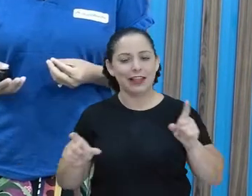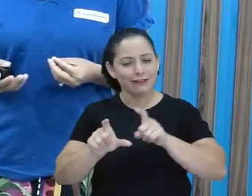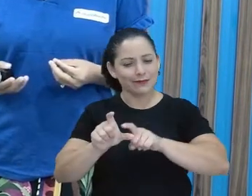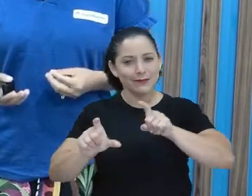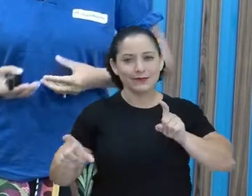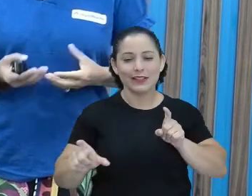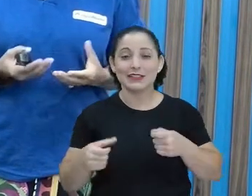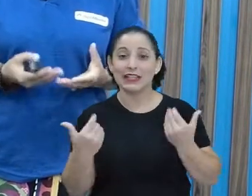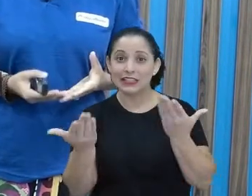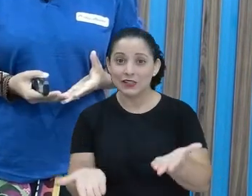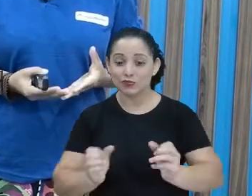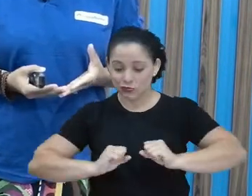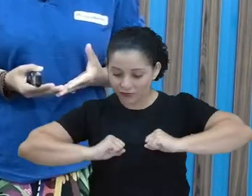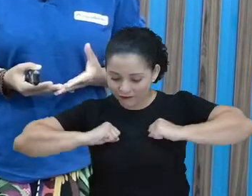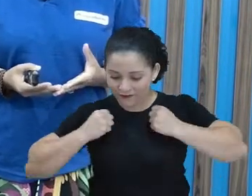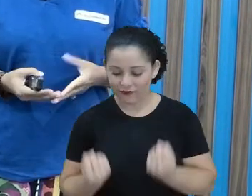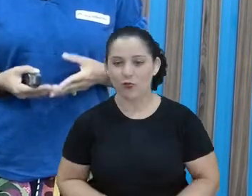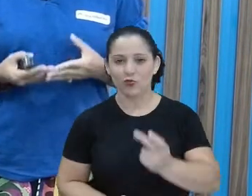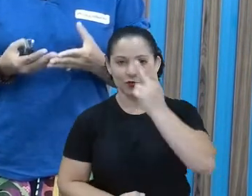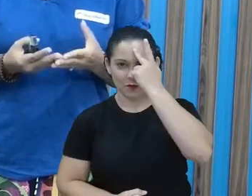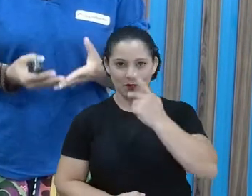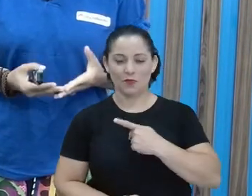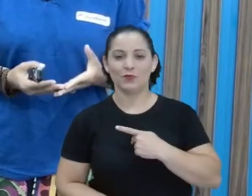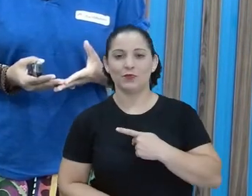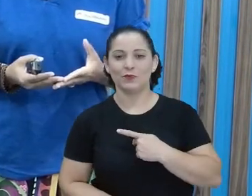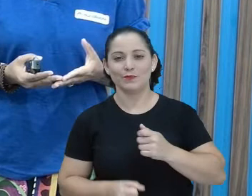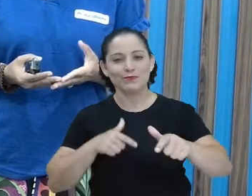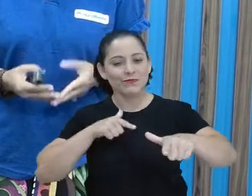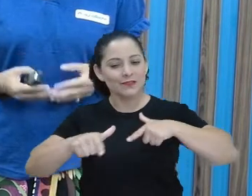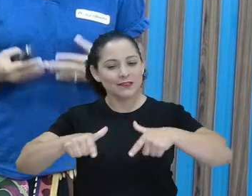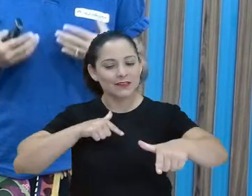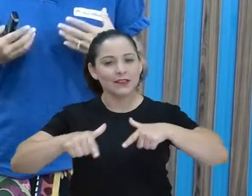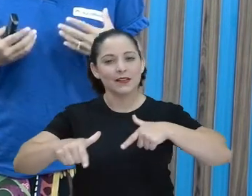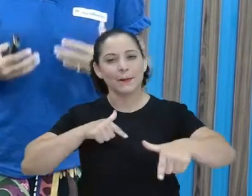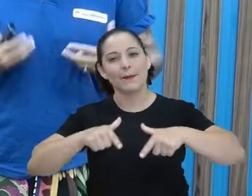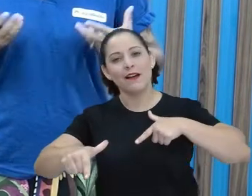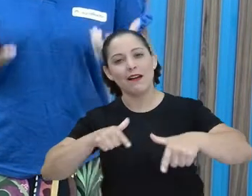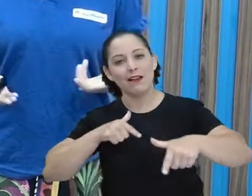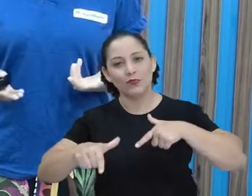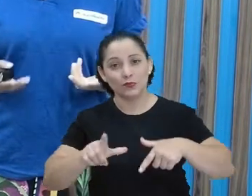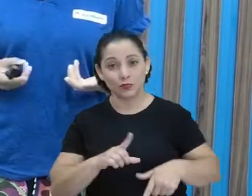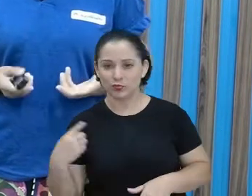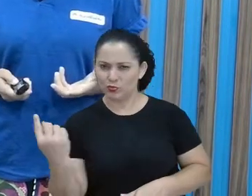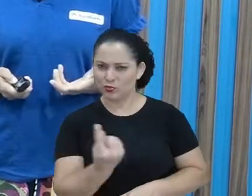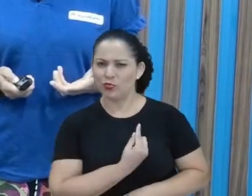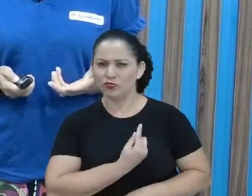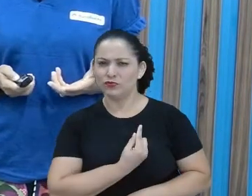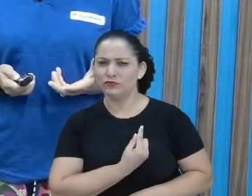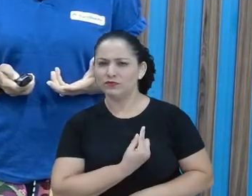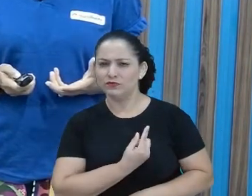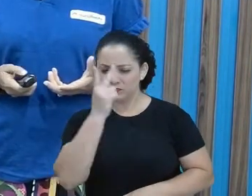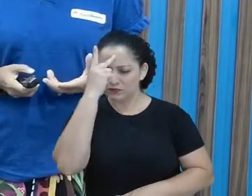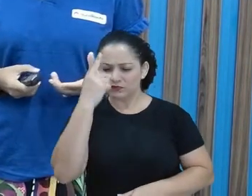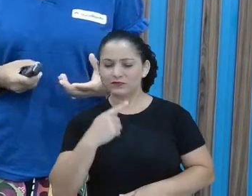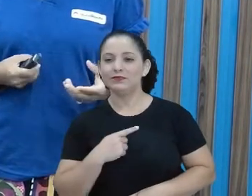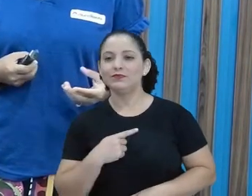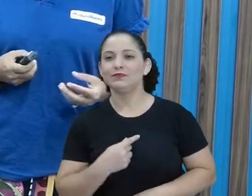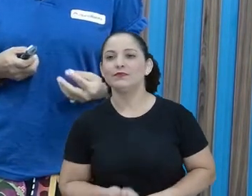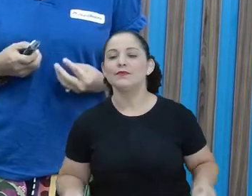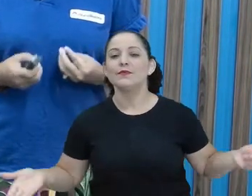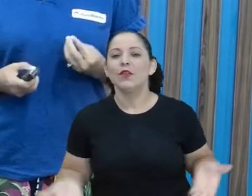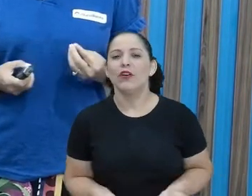fruto do nosso esforço, como fruto de quem nós somos. Mas